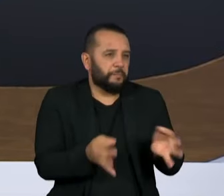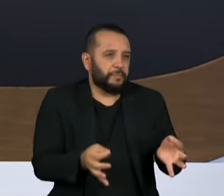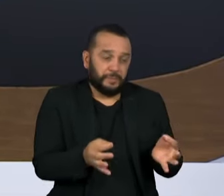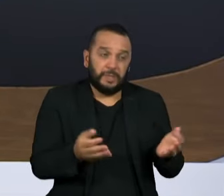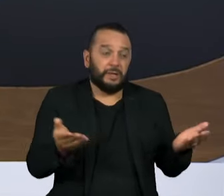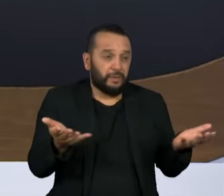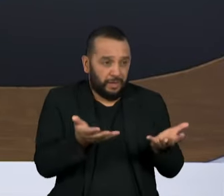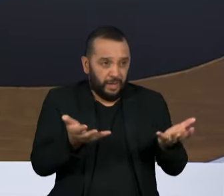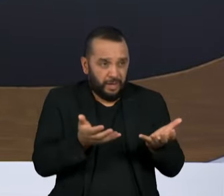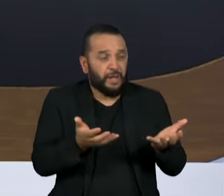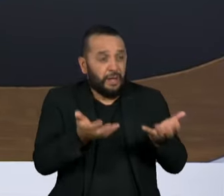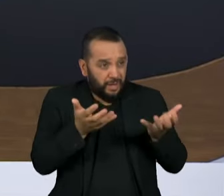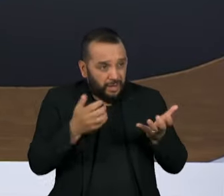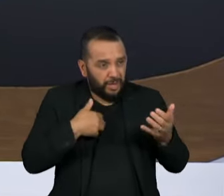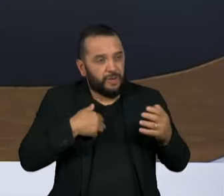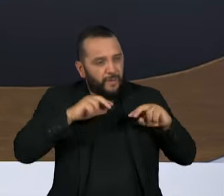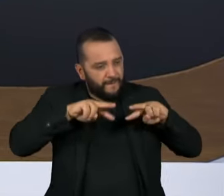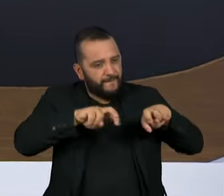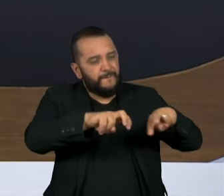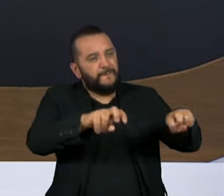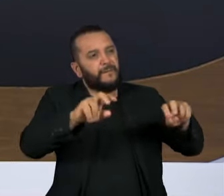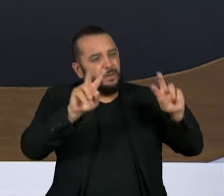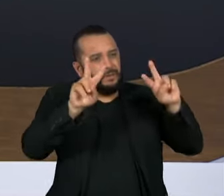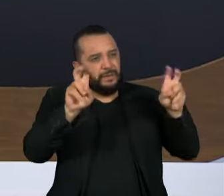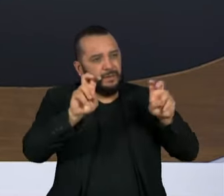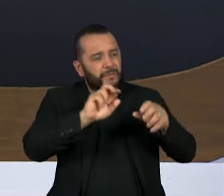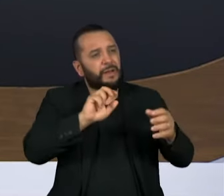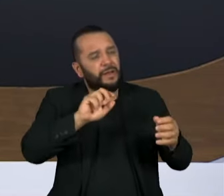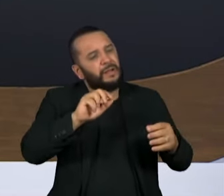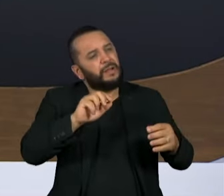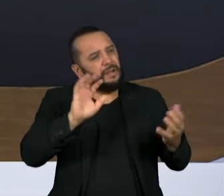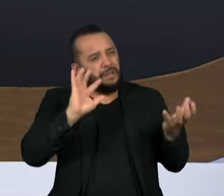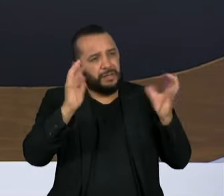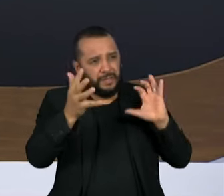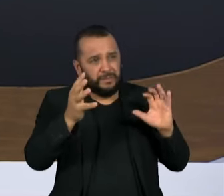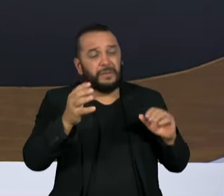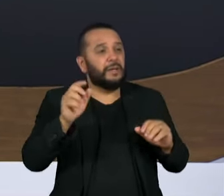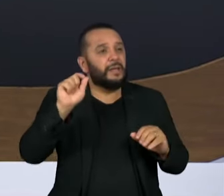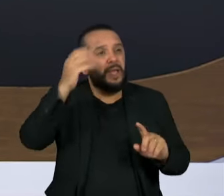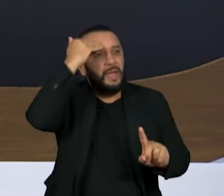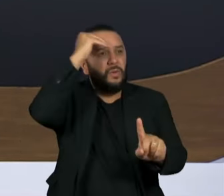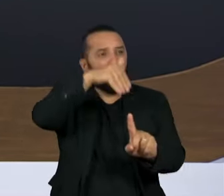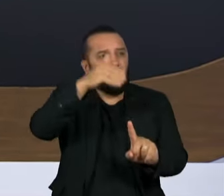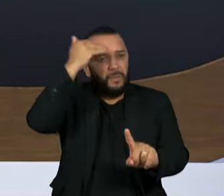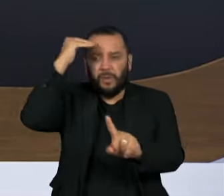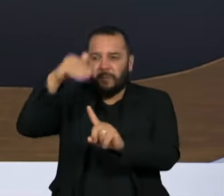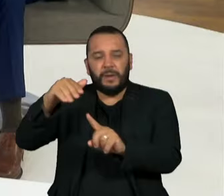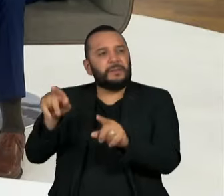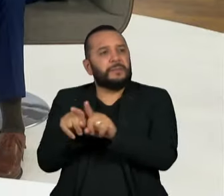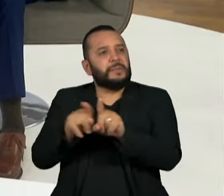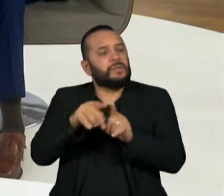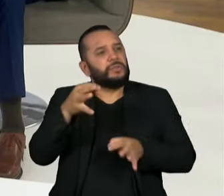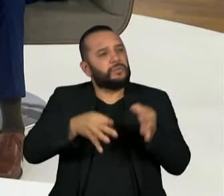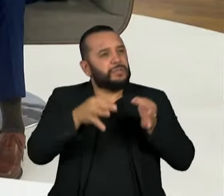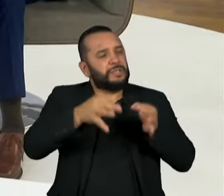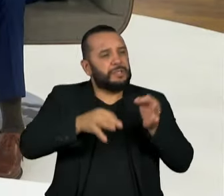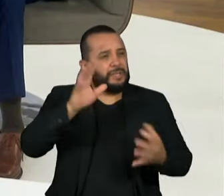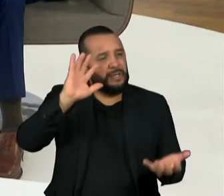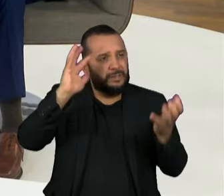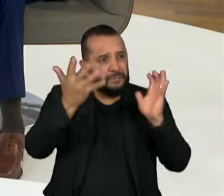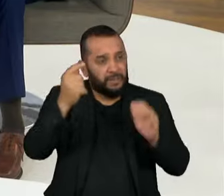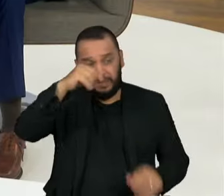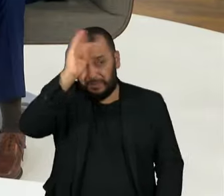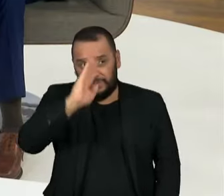mais profundamente nisso. Atrás muitas discussões a respeito de responsabilidades e de justiça climática. E aqui no Brasil